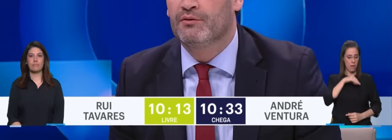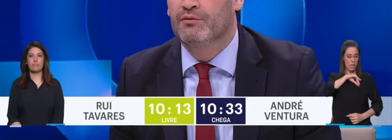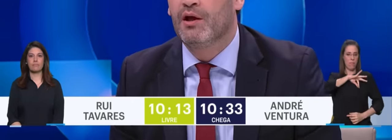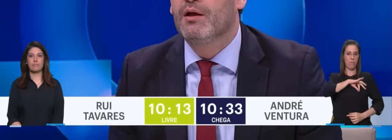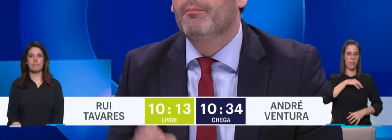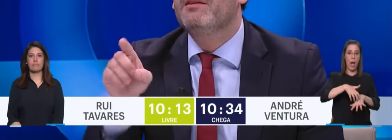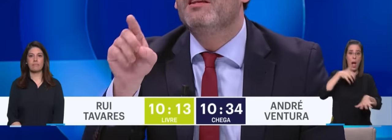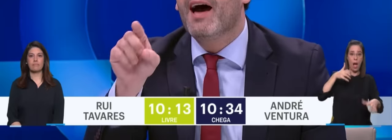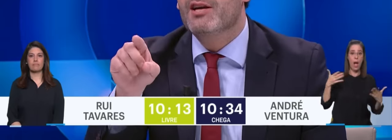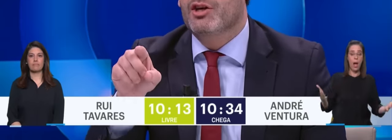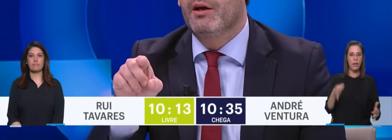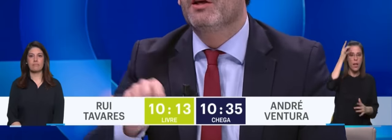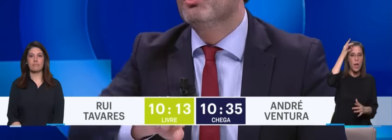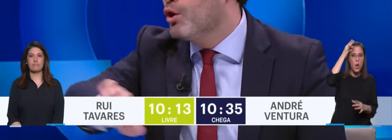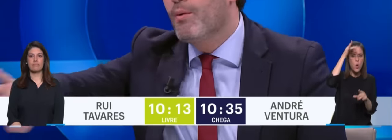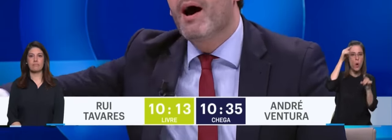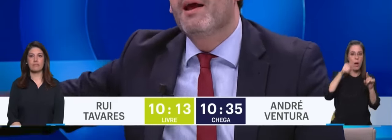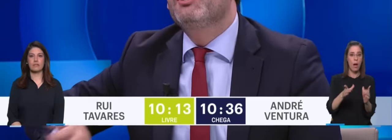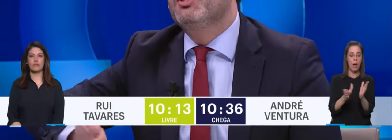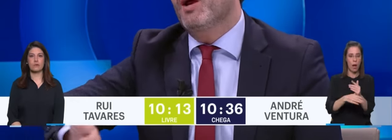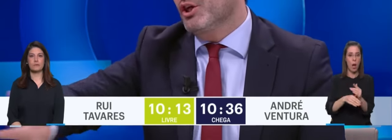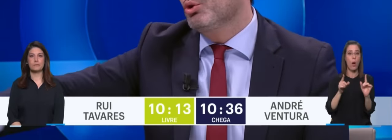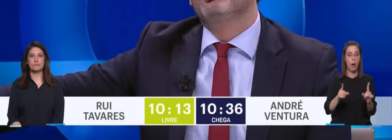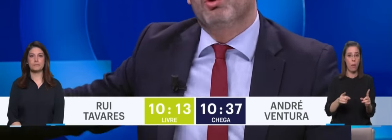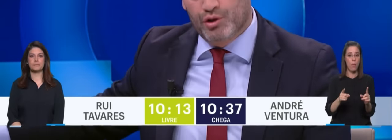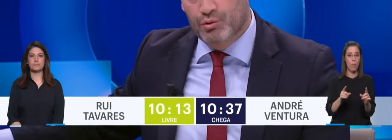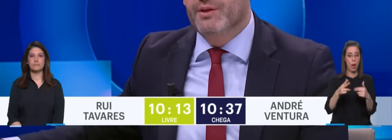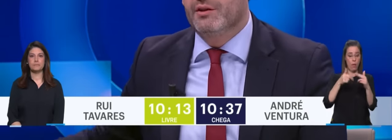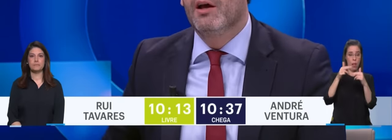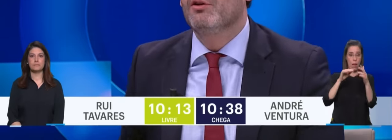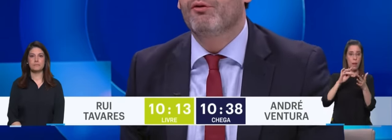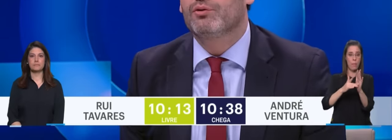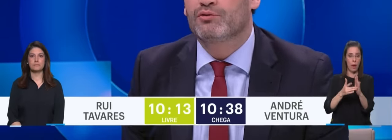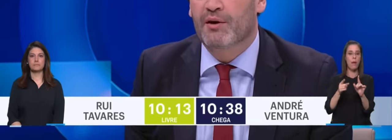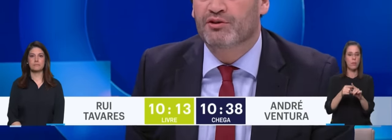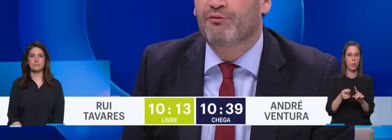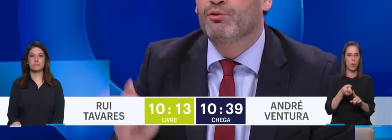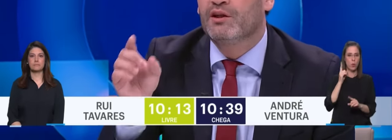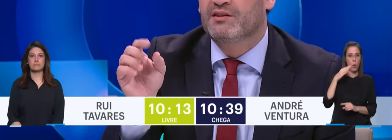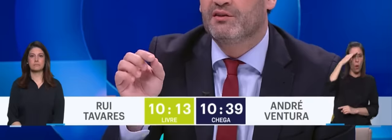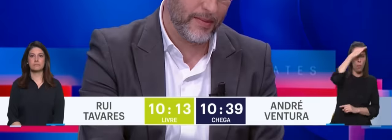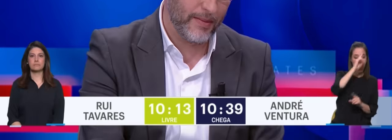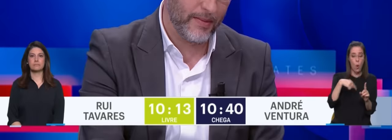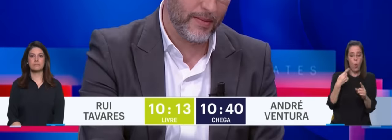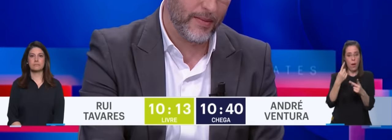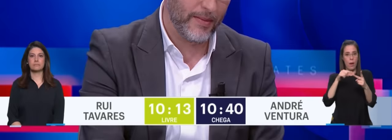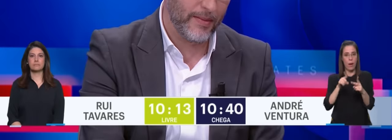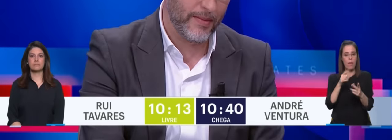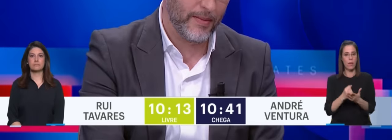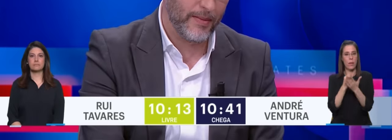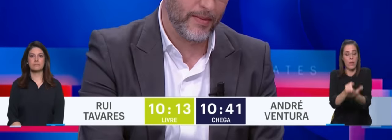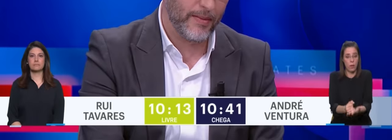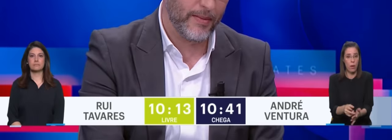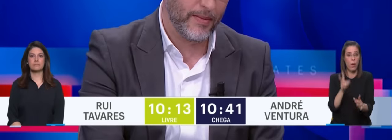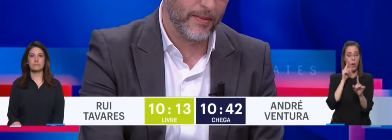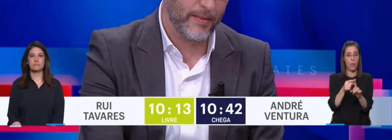Parlamento bandidagem que andou a roubar a distribuir às grandes construtoras do Brasil não foi o Jair bolsonaro foi o Lula da Silva que vocês apoiaram aliás